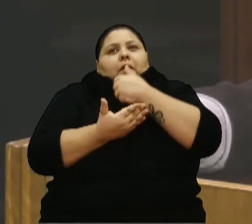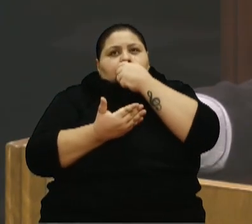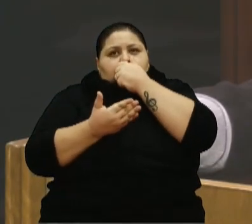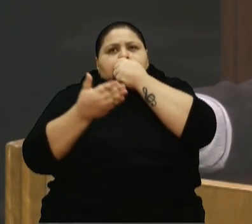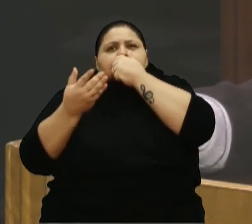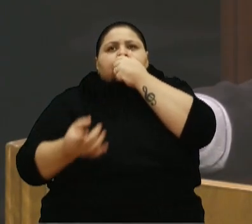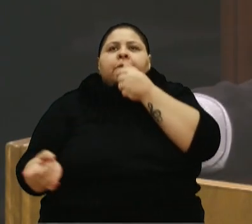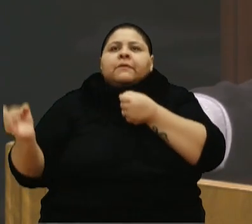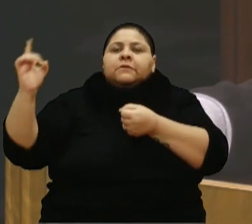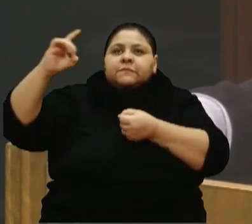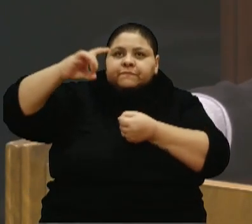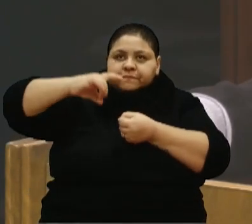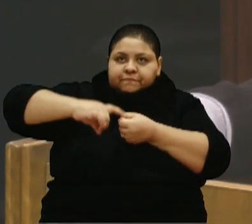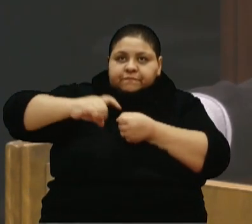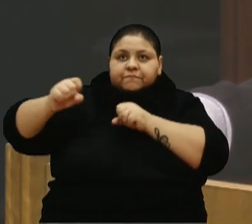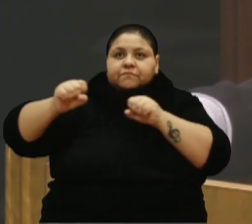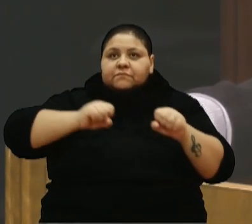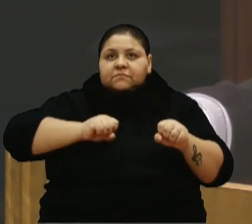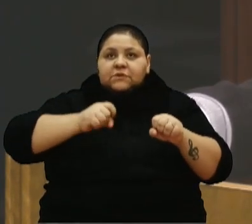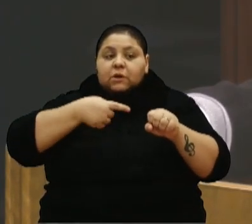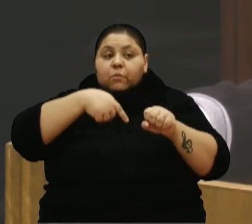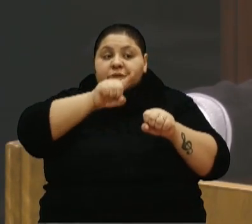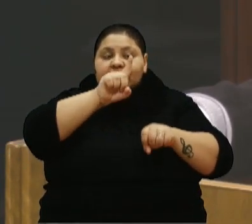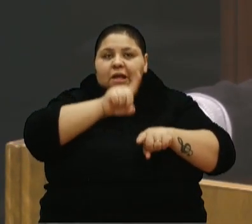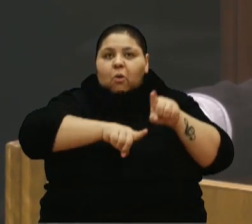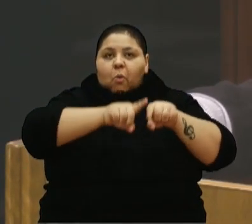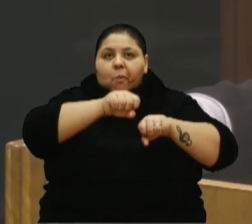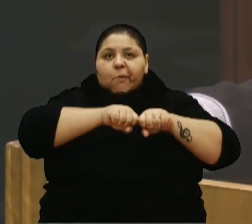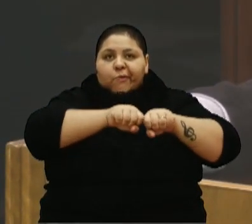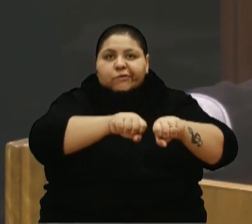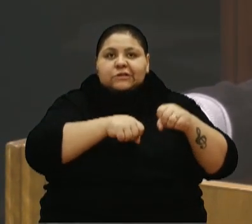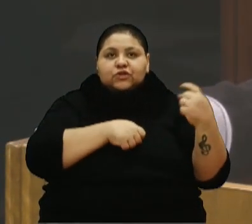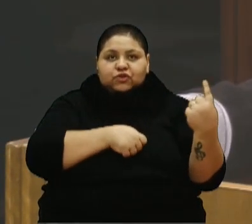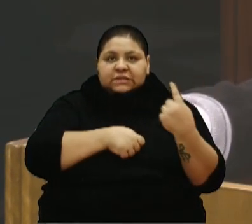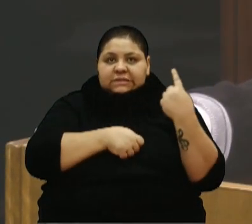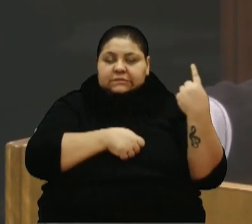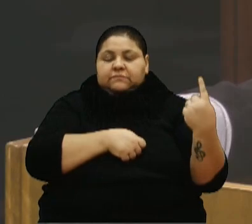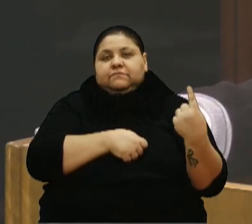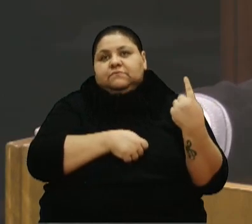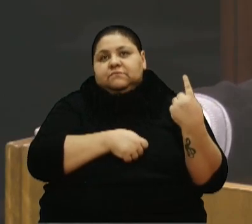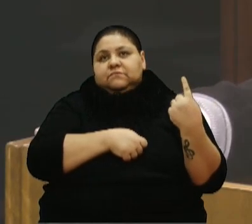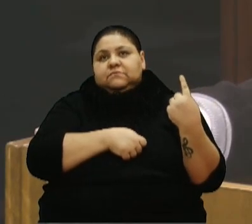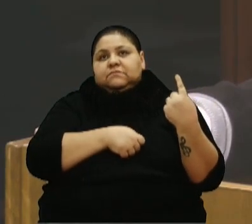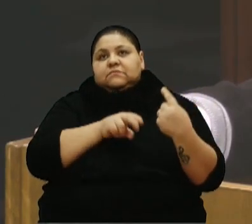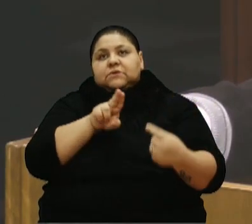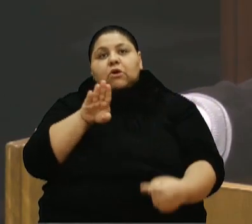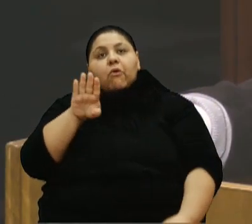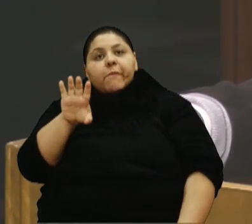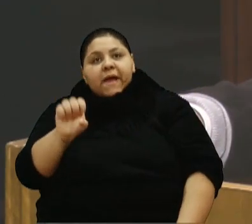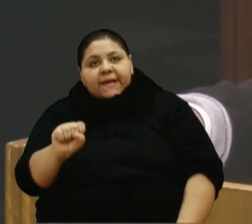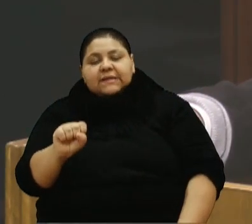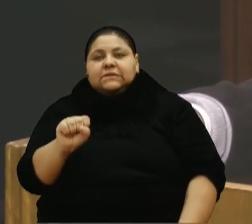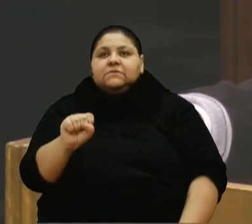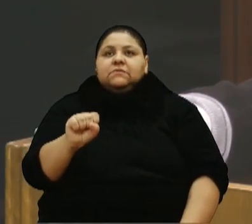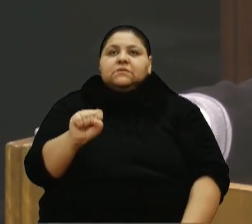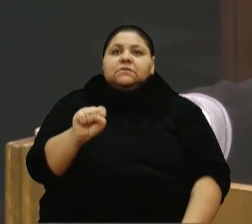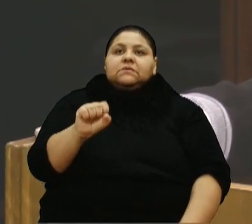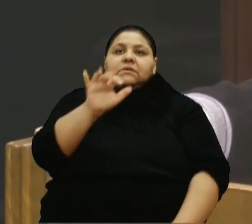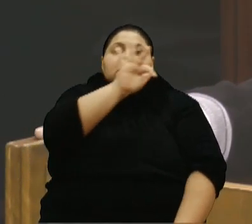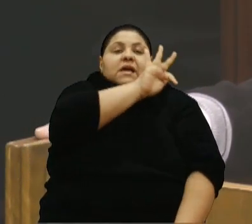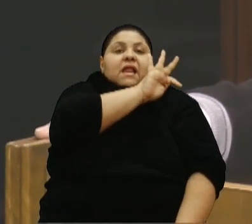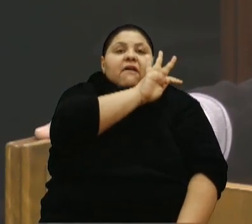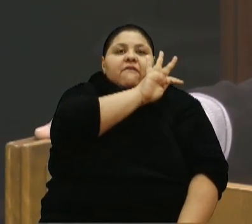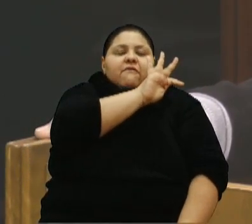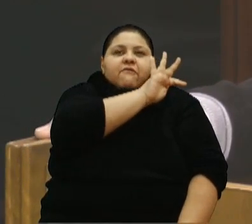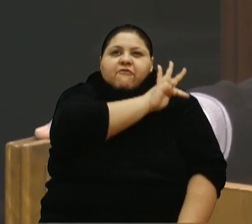ela voltar a poder ir ao mercado sozinha, a ir ao UBS, a ir à